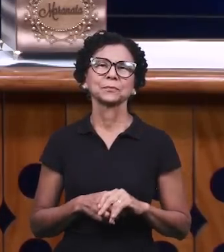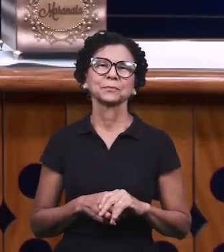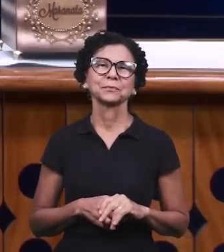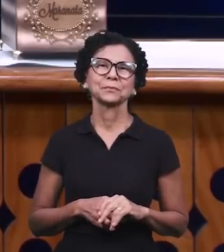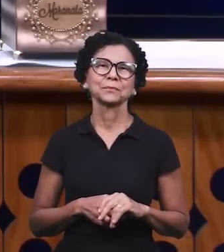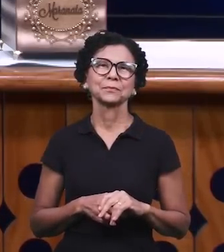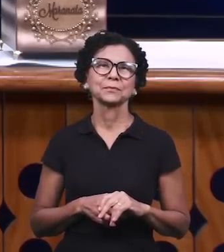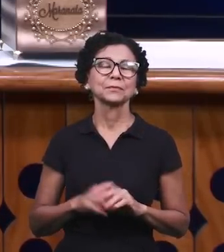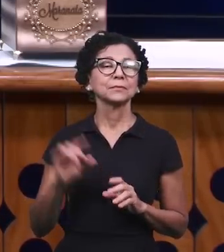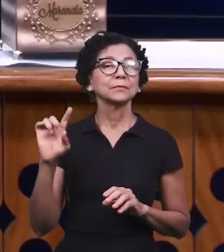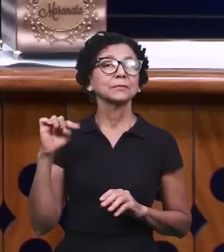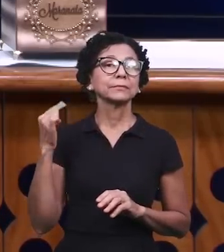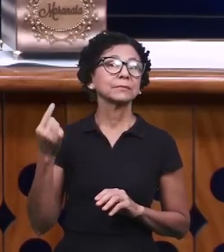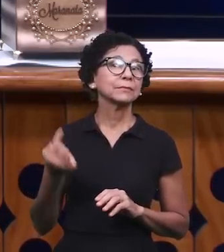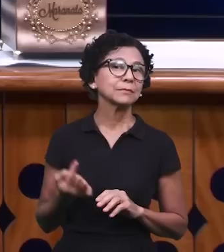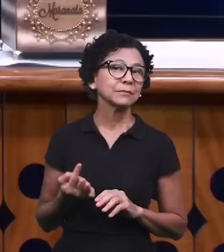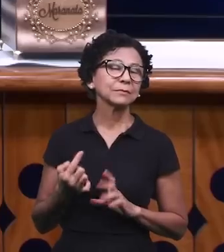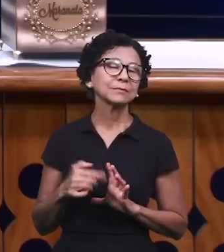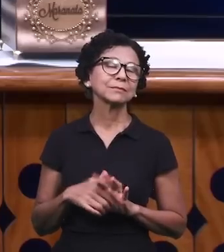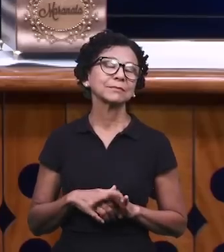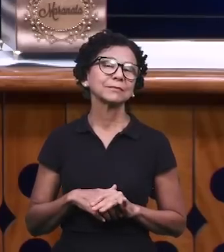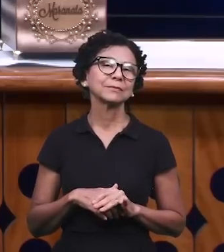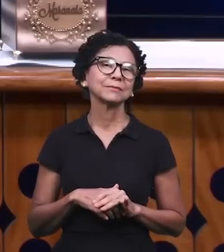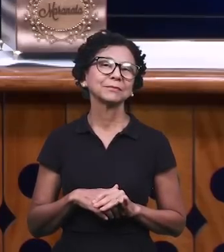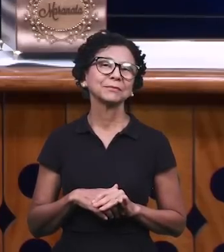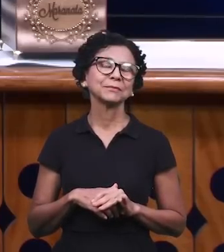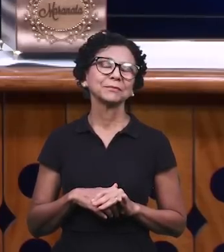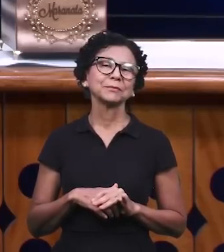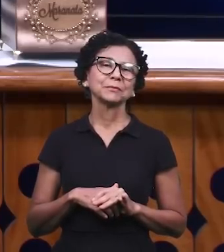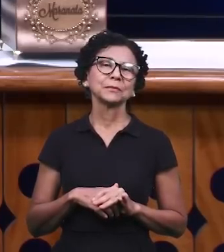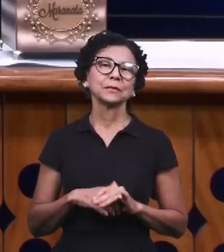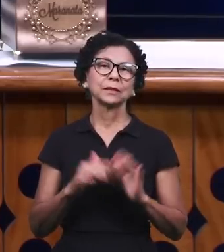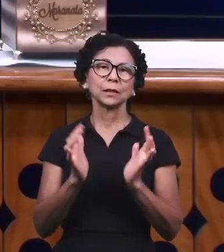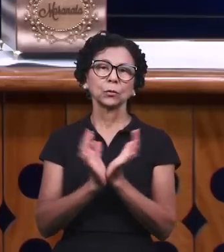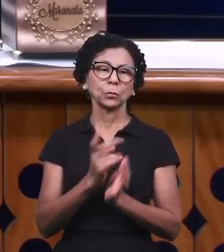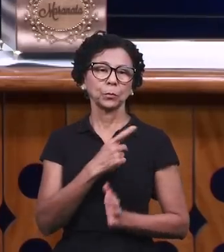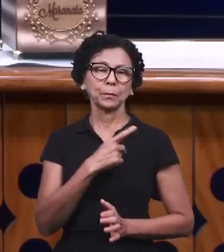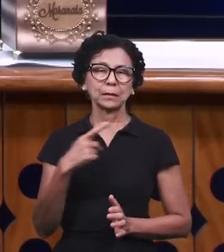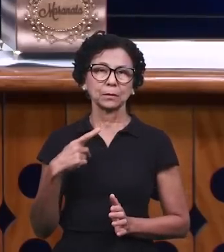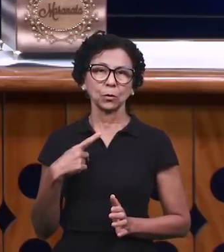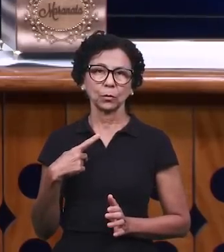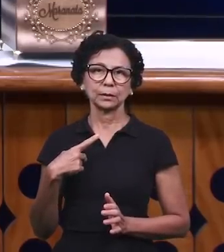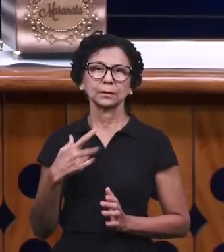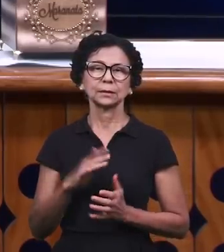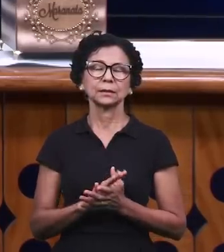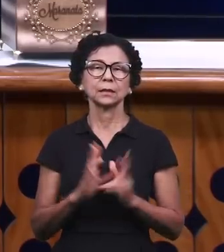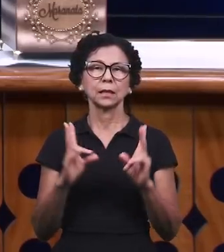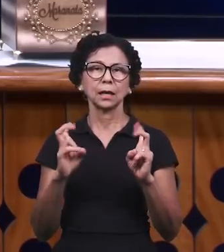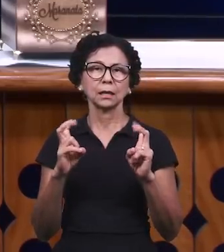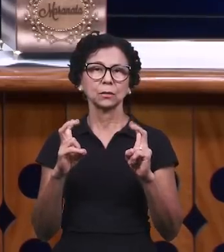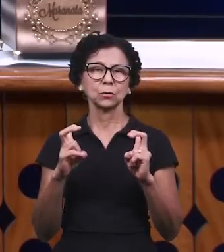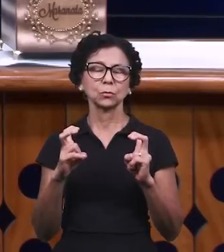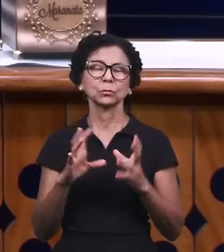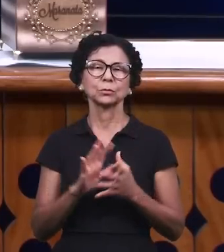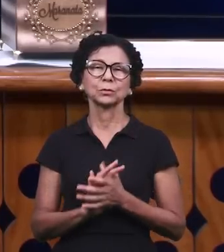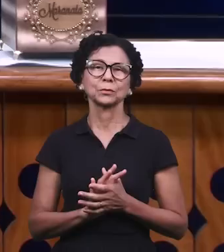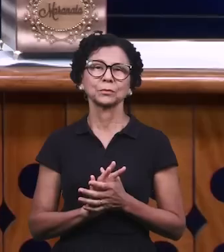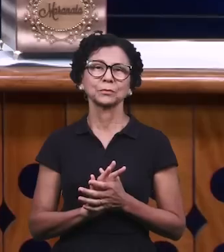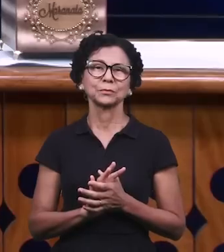entoando este louvor e após este louvor nós iremos entrar com o grupo dos pastores que irão transmitir o nosso assunto de